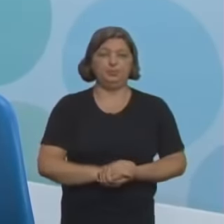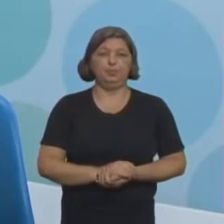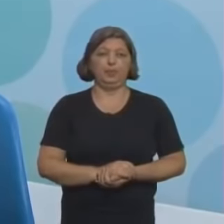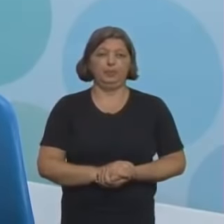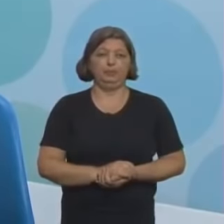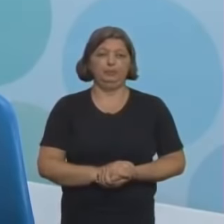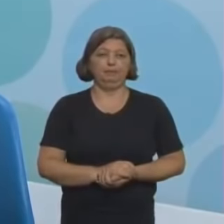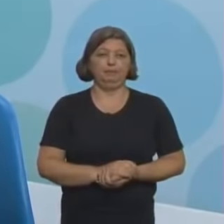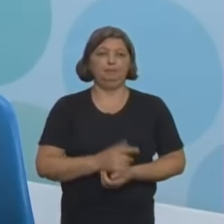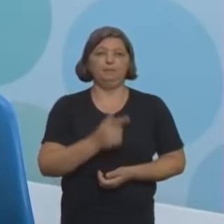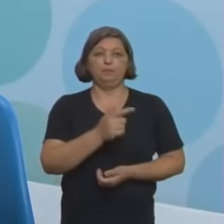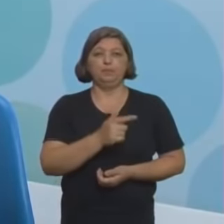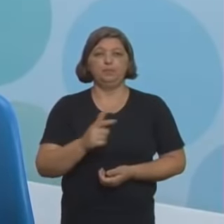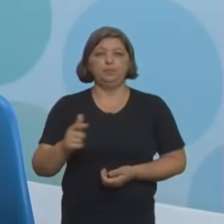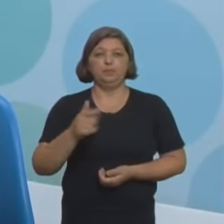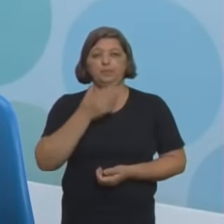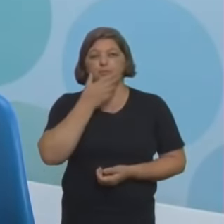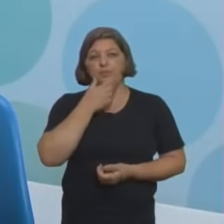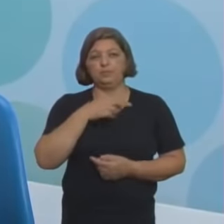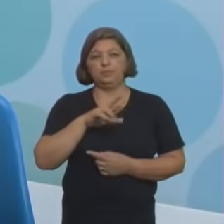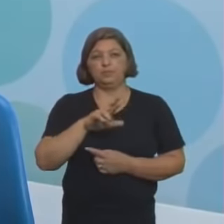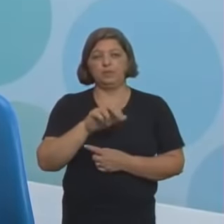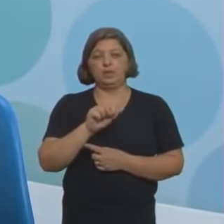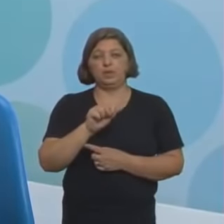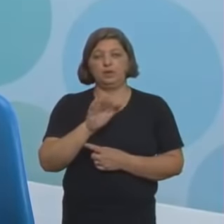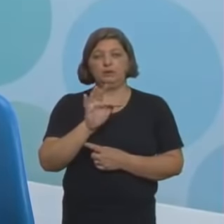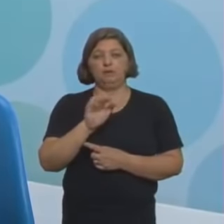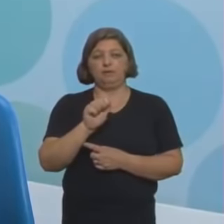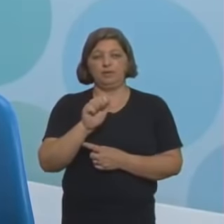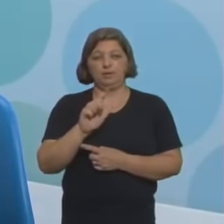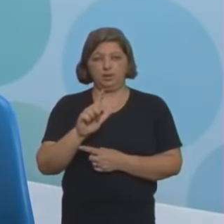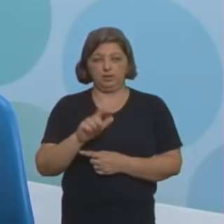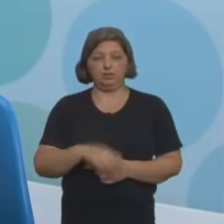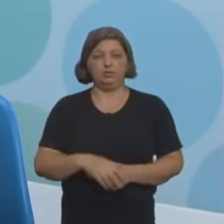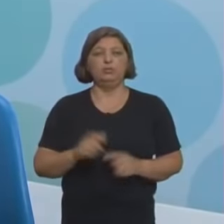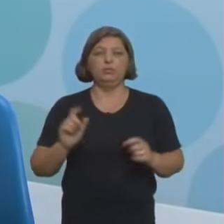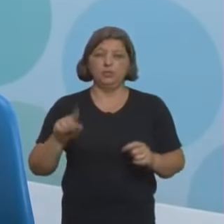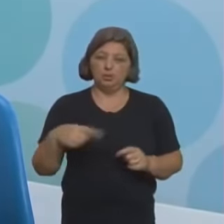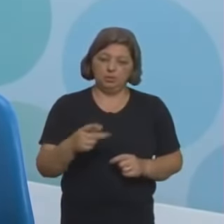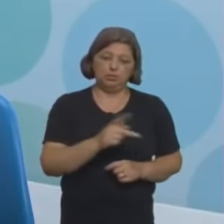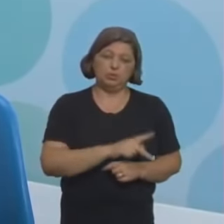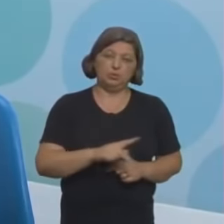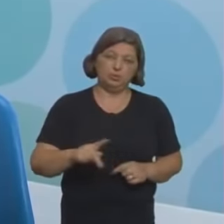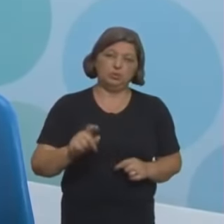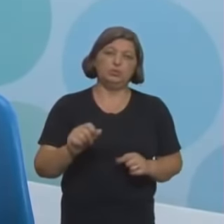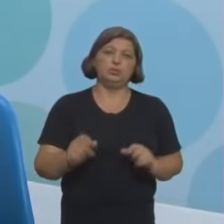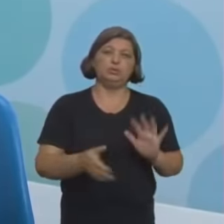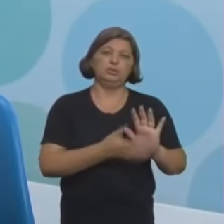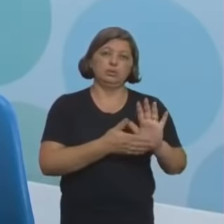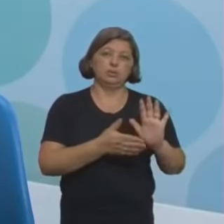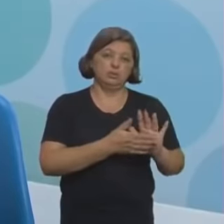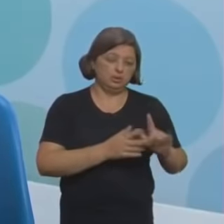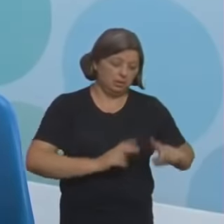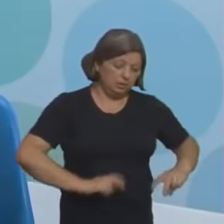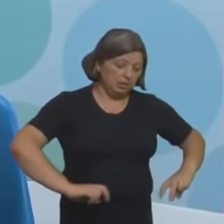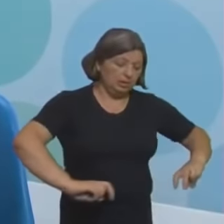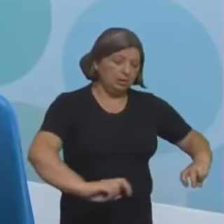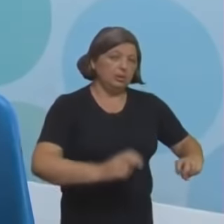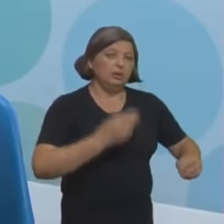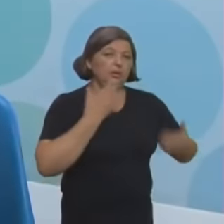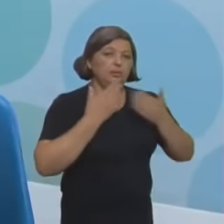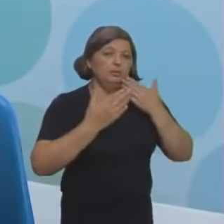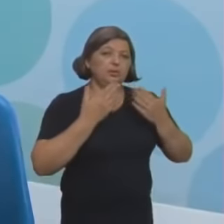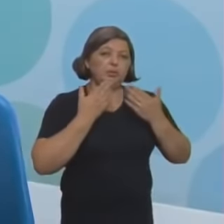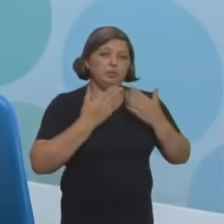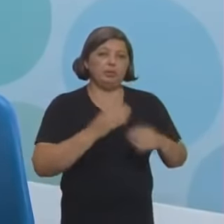mais uma vez o professor Rafael. Depois, a professora pode propor uma roda de conversa com as crianças. Eu acho